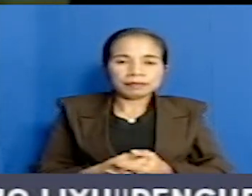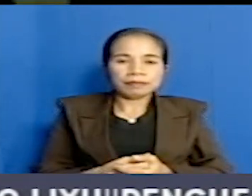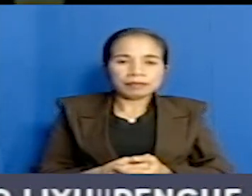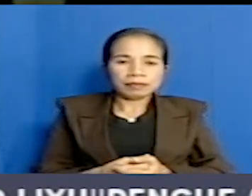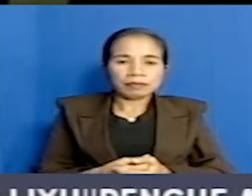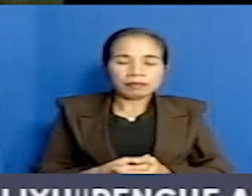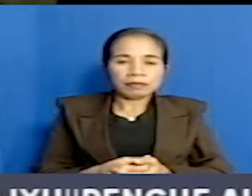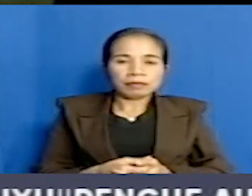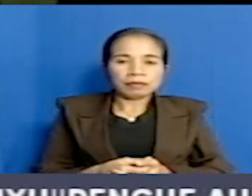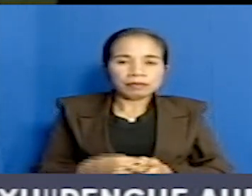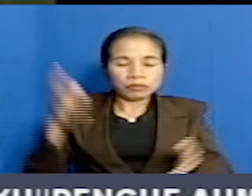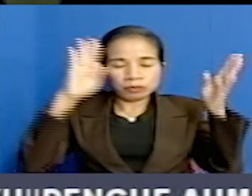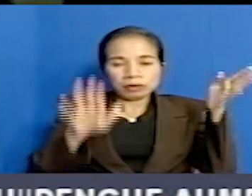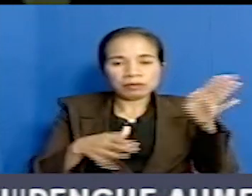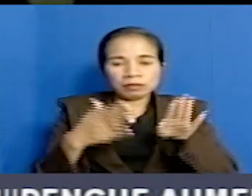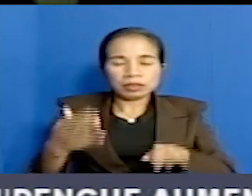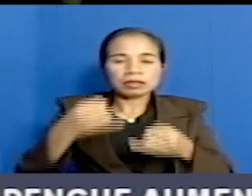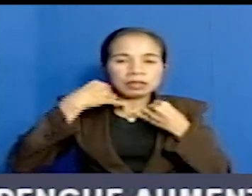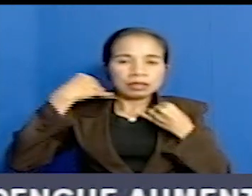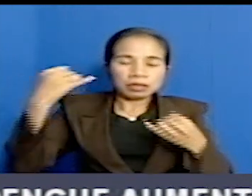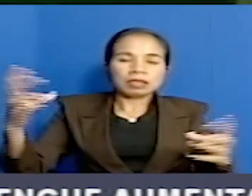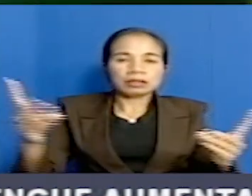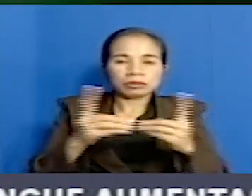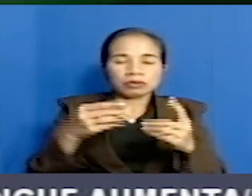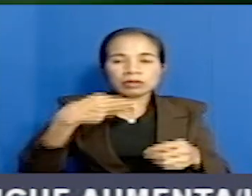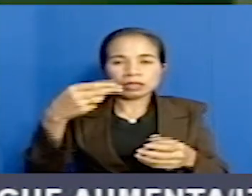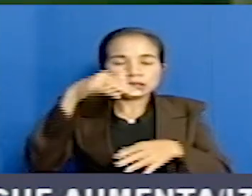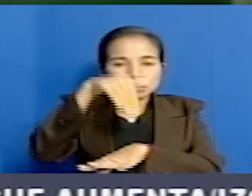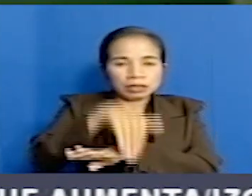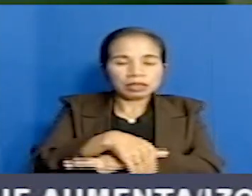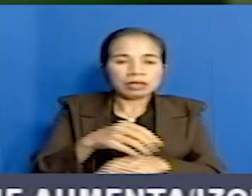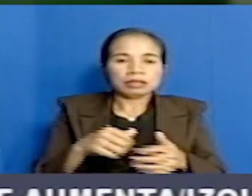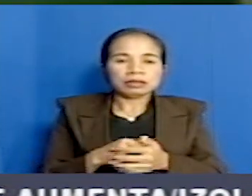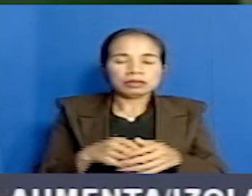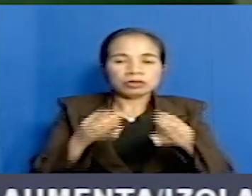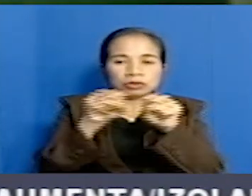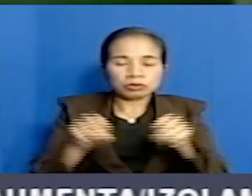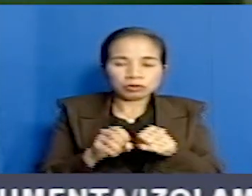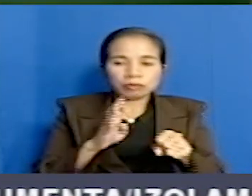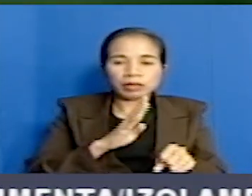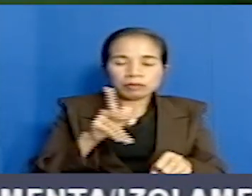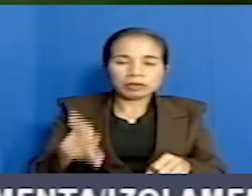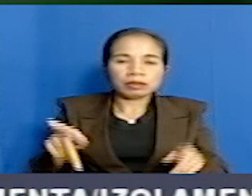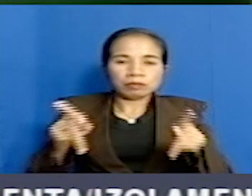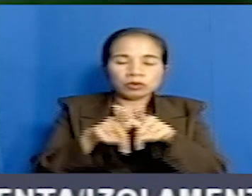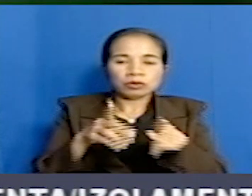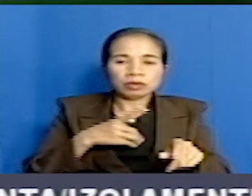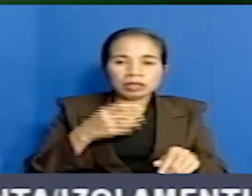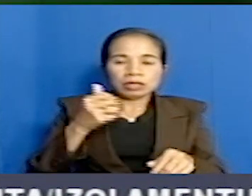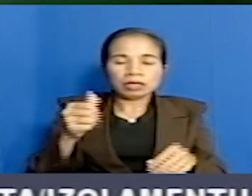Caso taraan aconteça quinta-feira kalan, e aldeia Teate Suku Bairupite, posto do Amaleço,